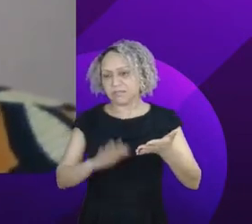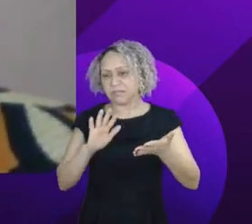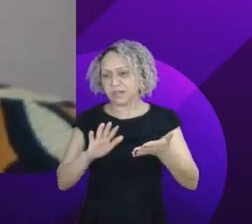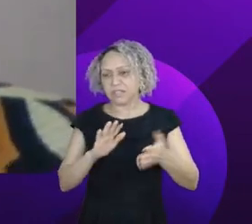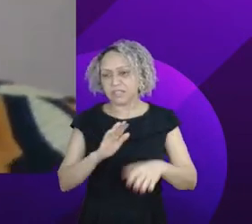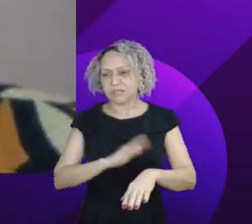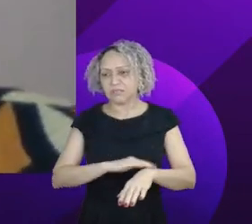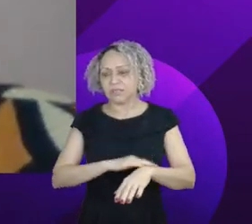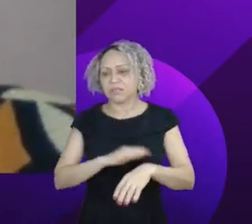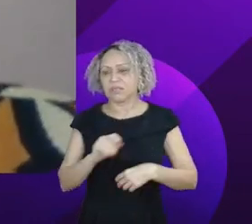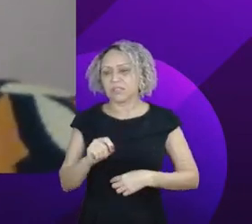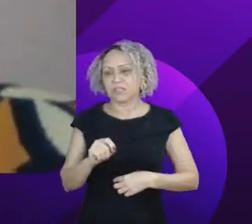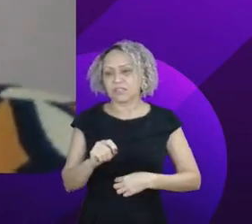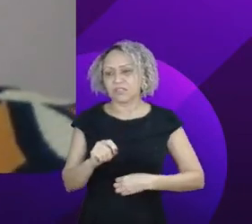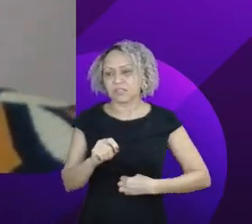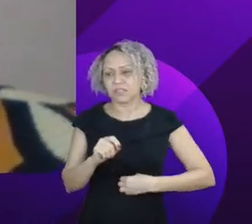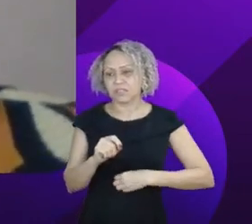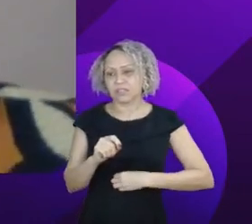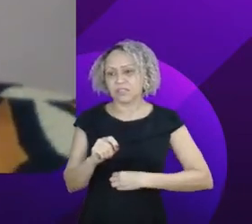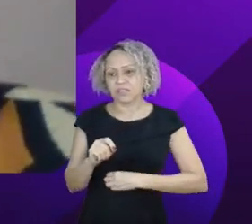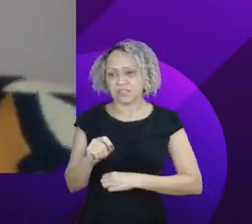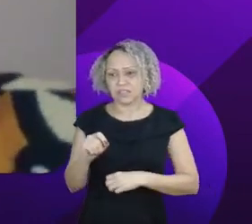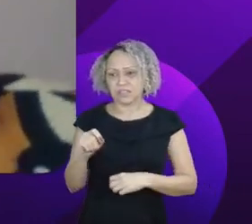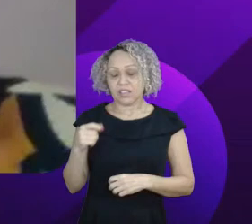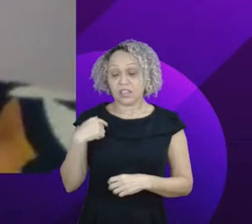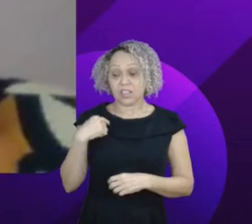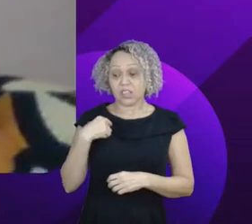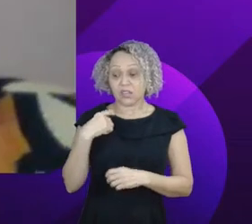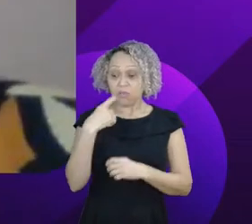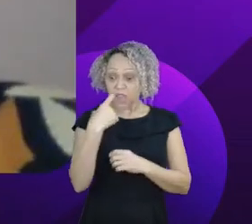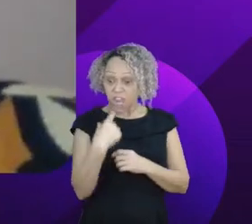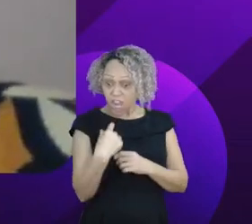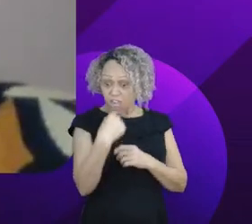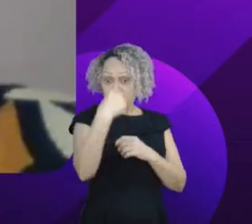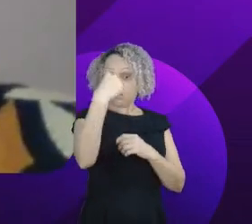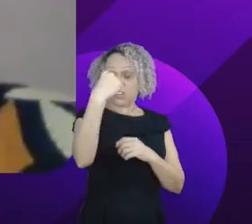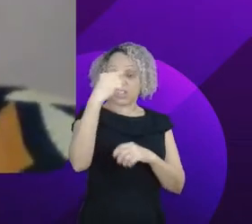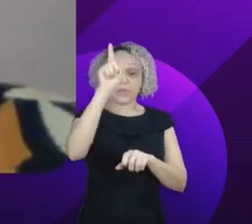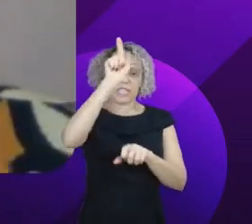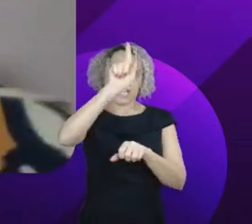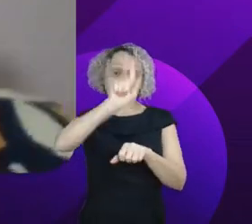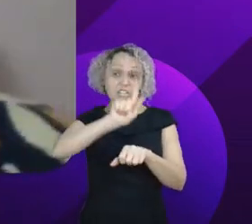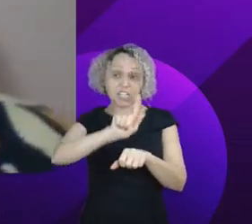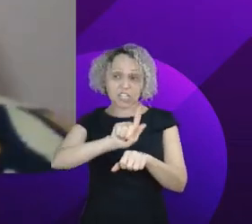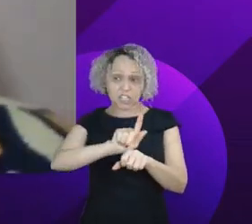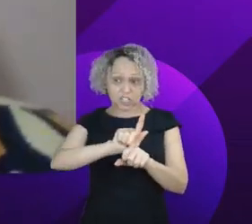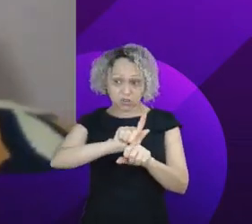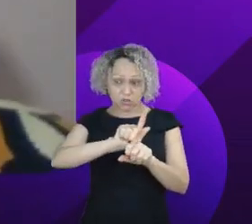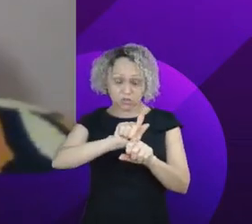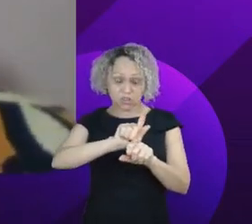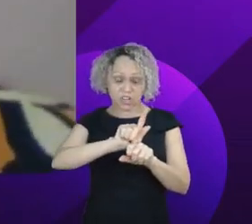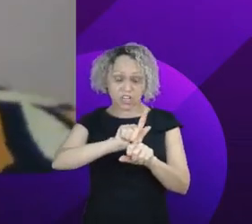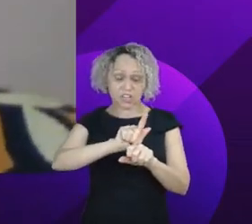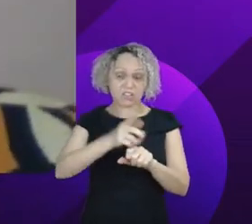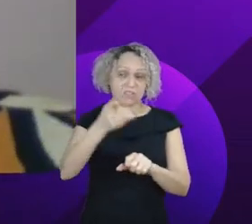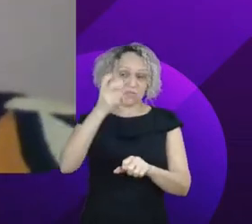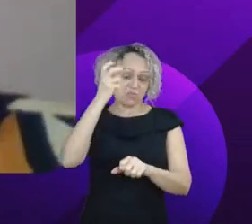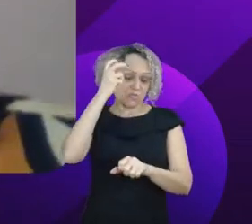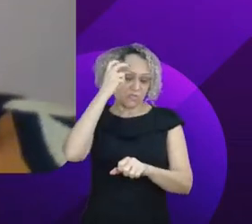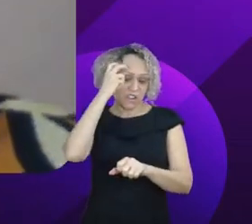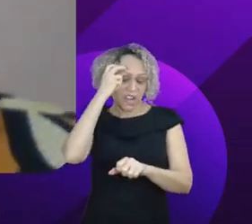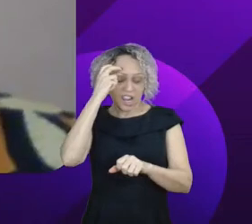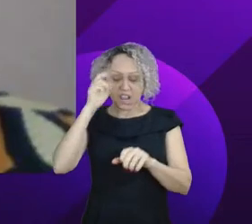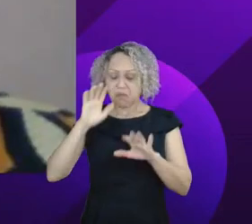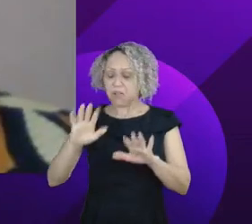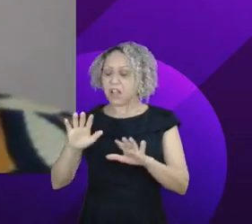eu fui designada para ser a gestora cultural, aí eu já não podia, aí eu já não tinha